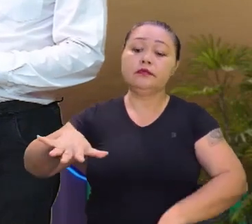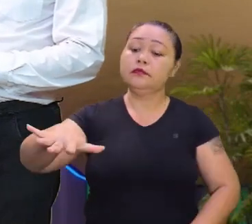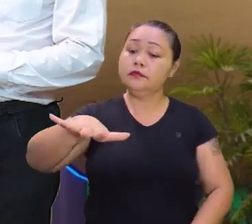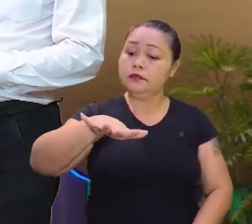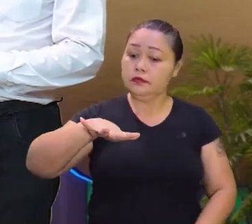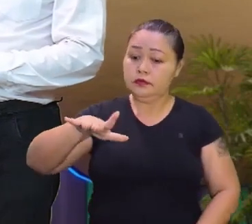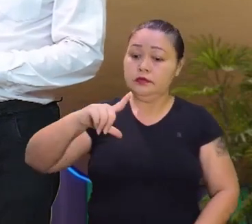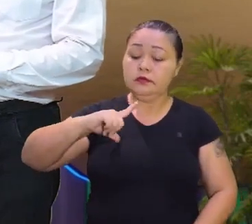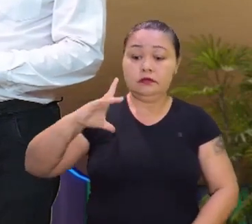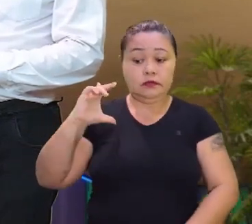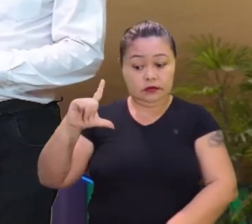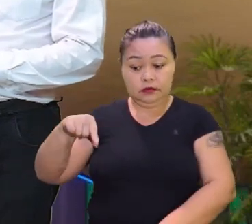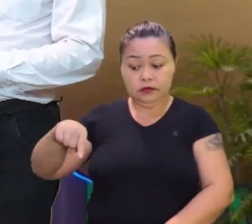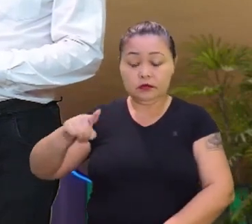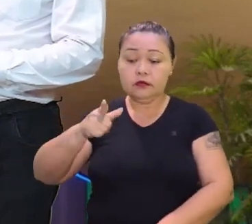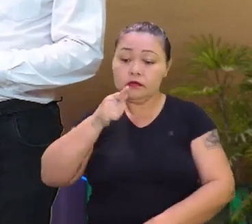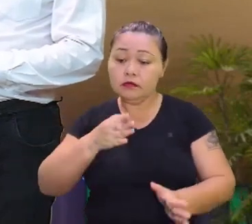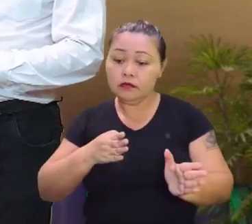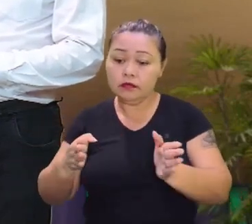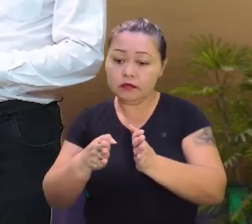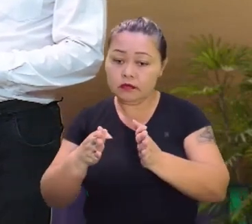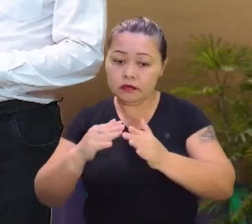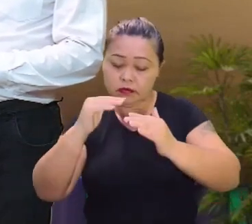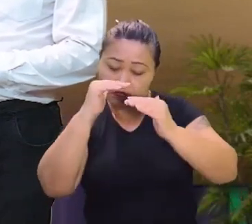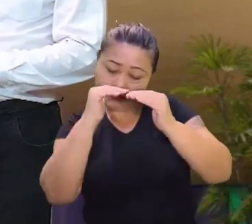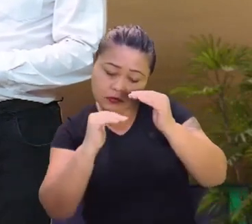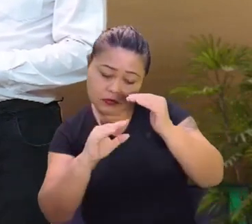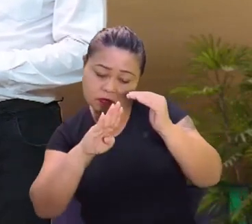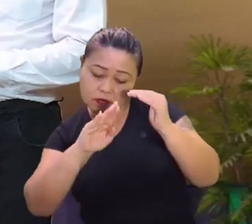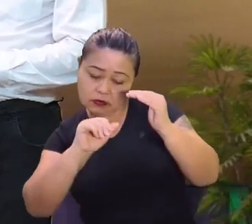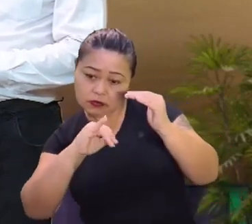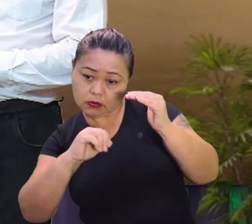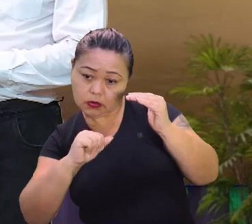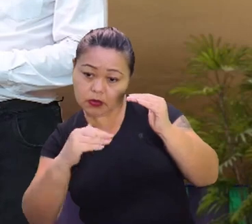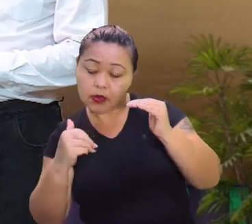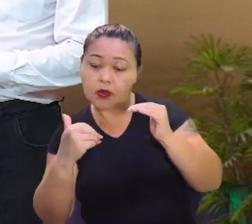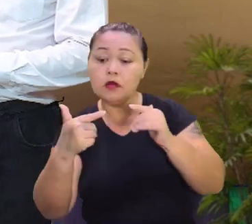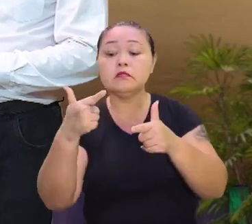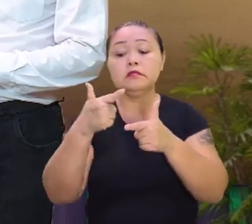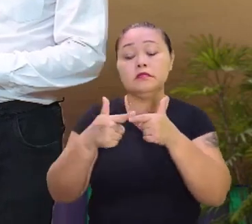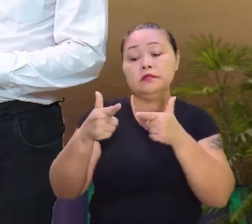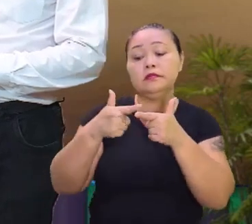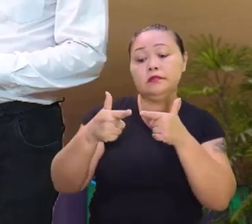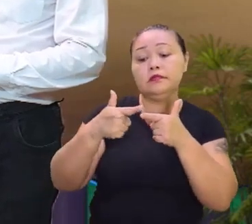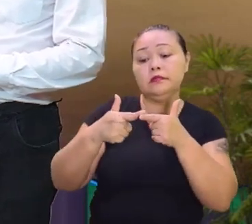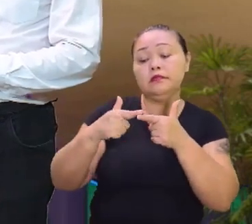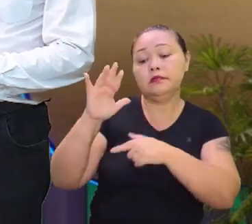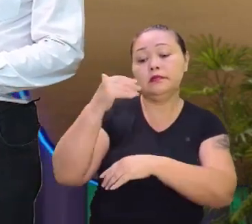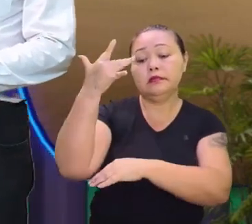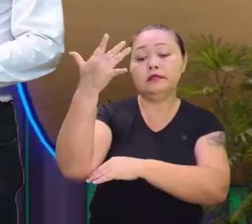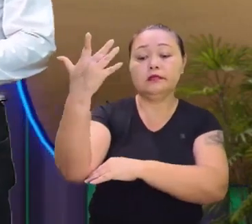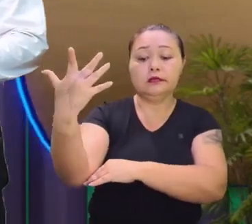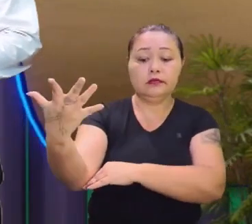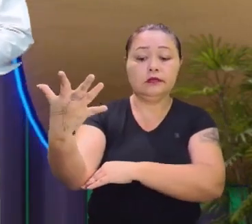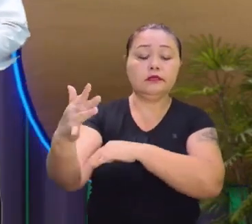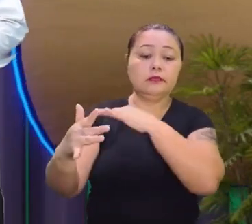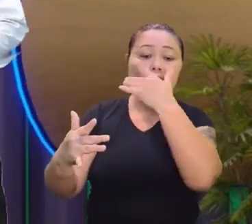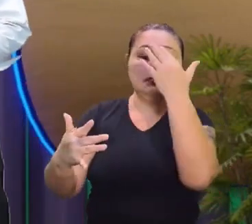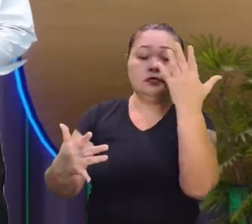áreas onde a gente vai encontrar rios, subbacias, enfrentam problemas aí com o desmatamento, professor